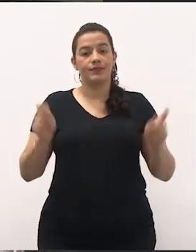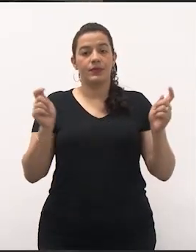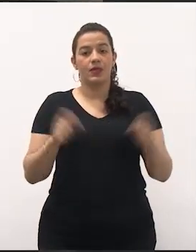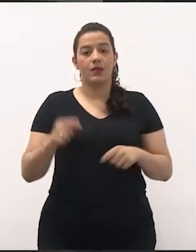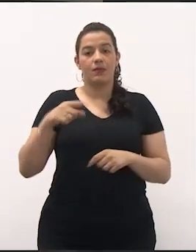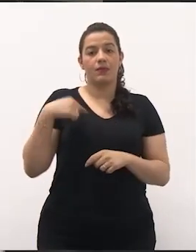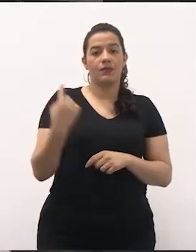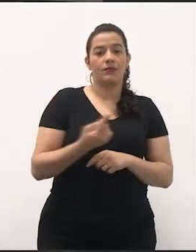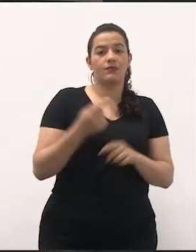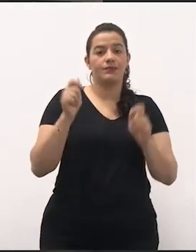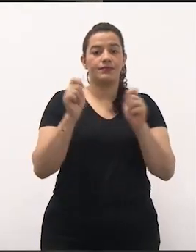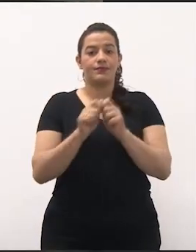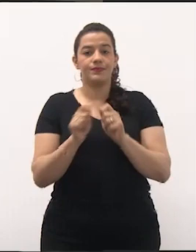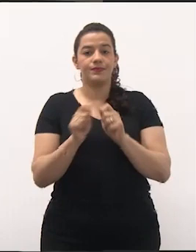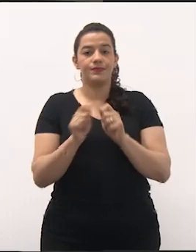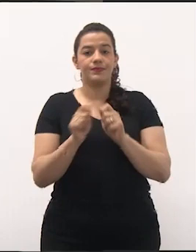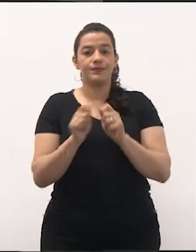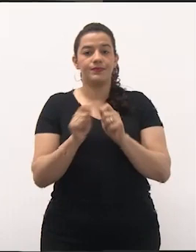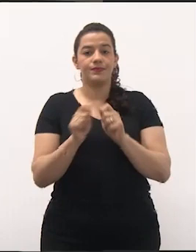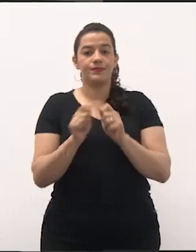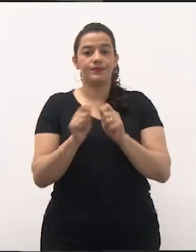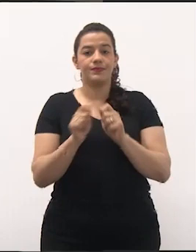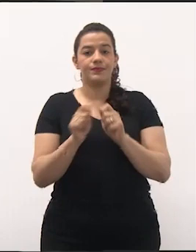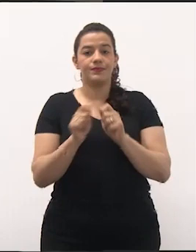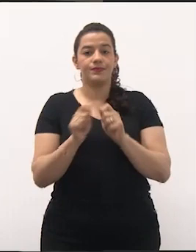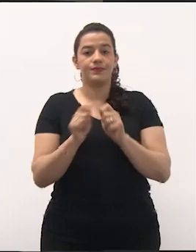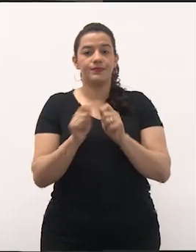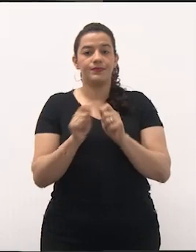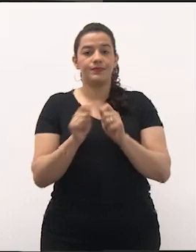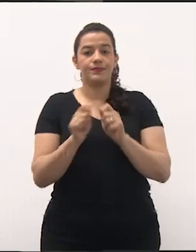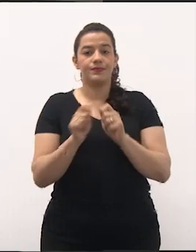porque a responsabilidade